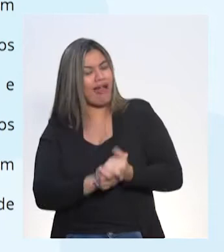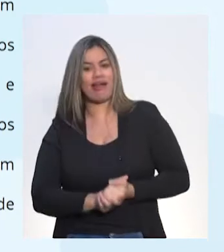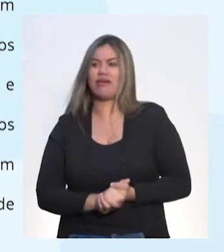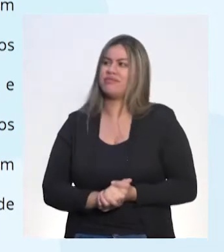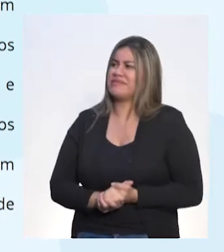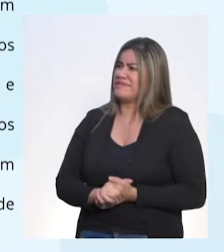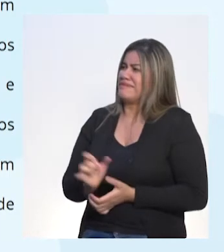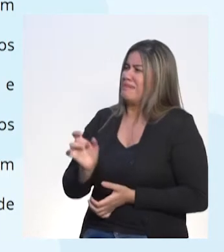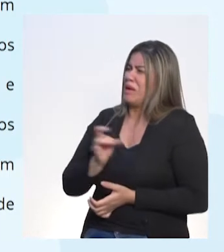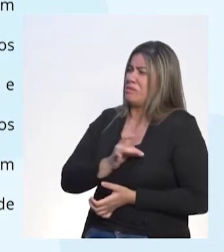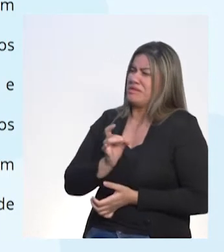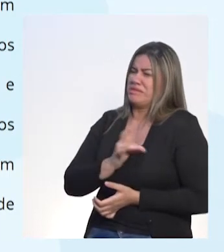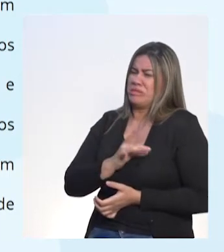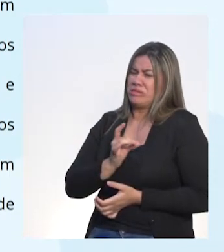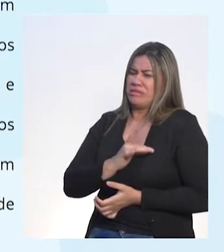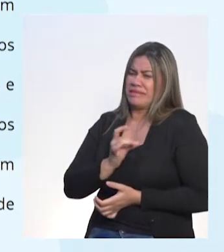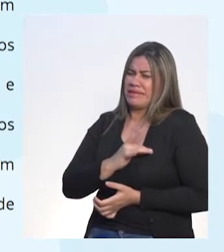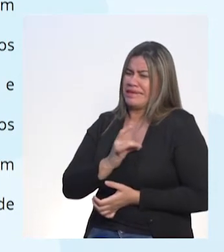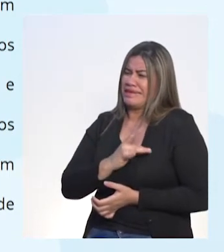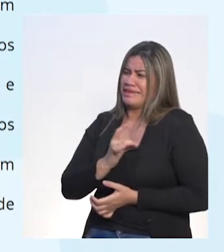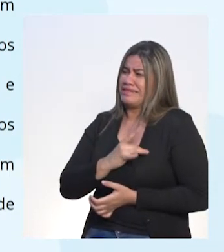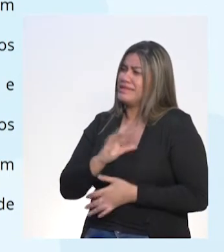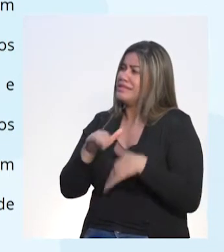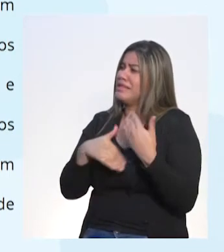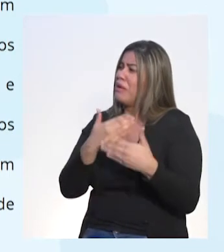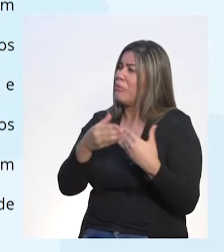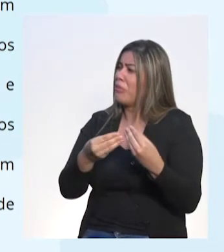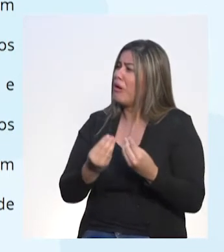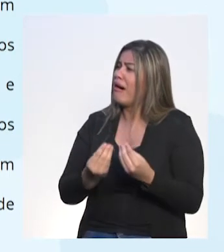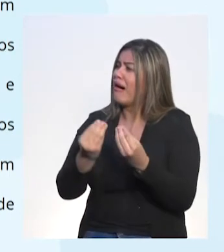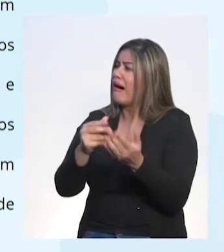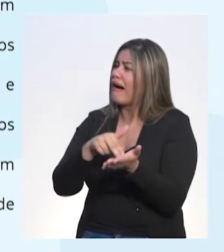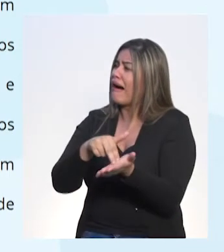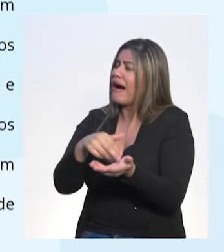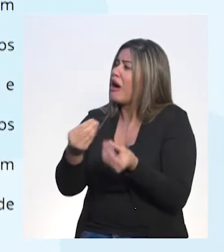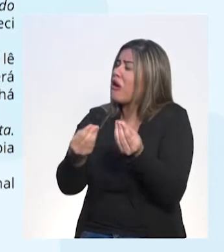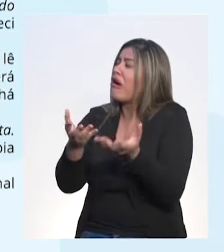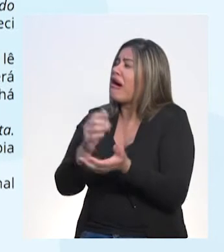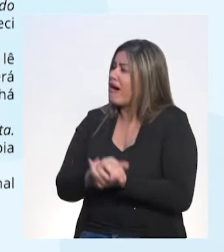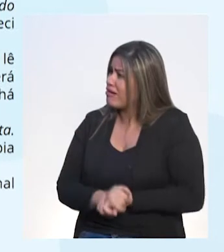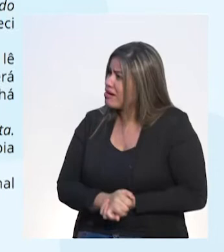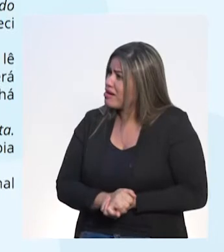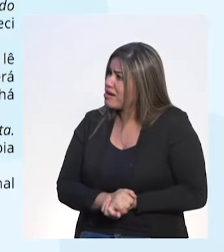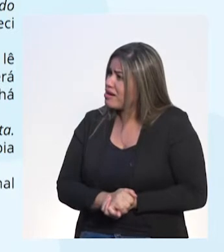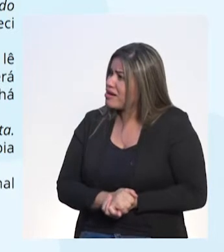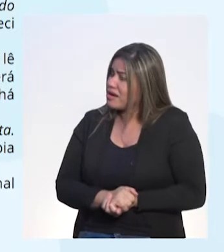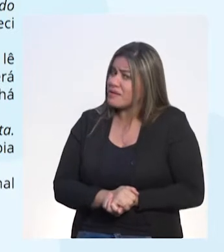com medo. E depois, como é que a gente vai botar a carta lá de novo?